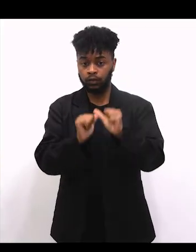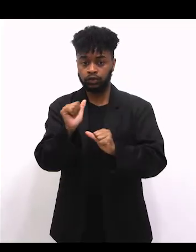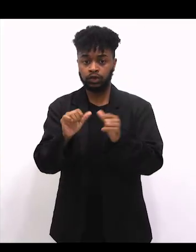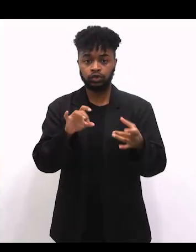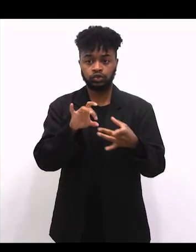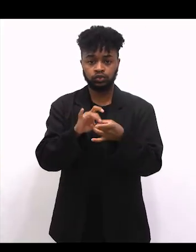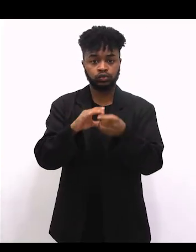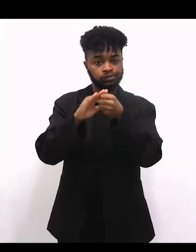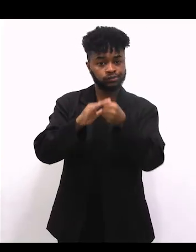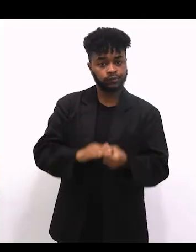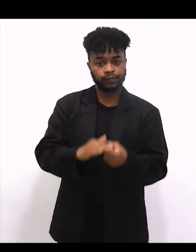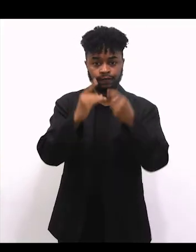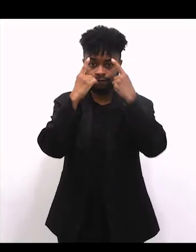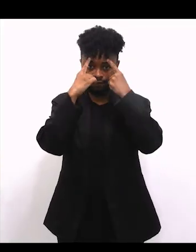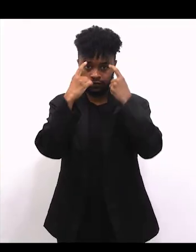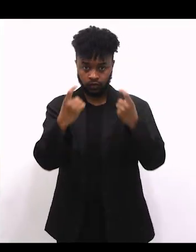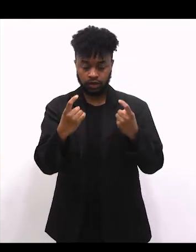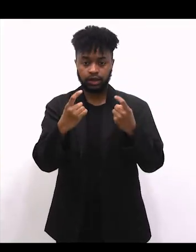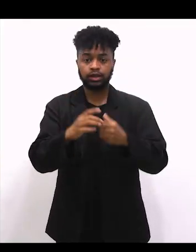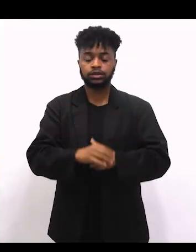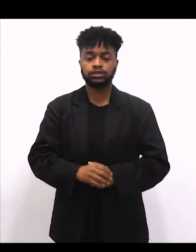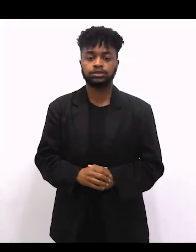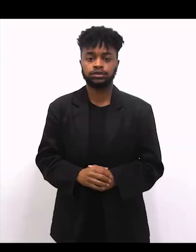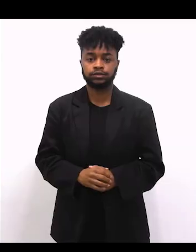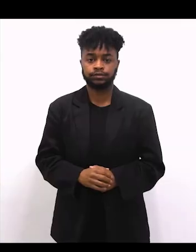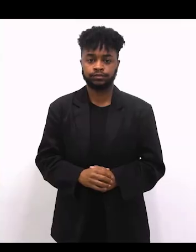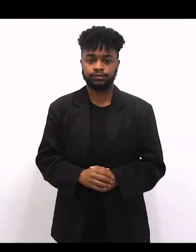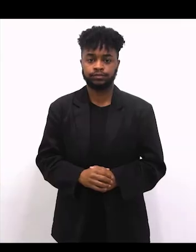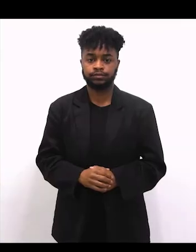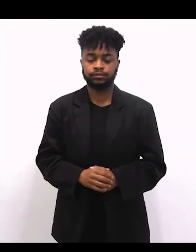junto com repressão, com violência,